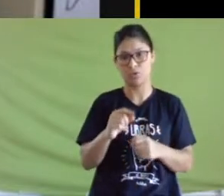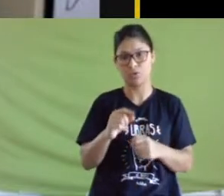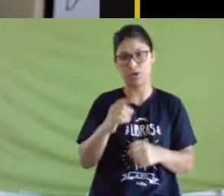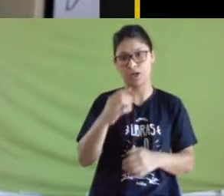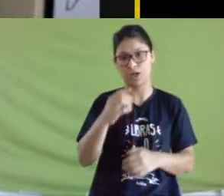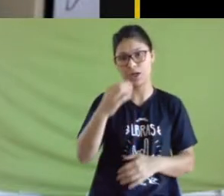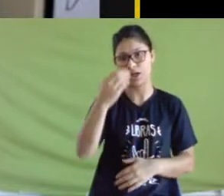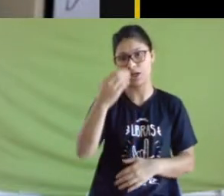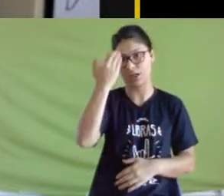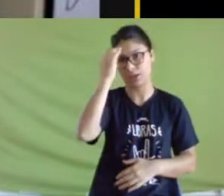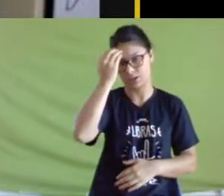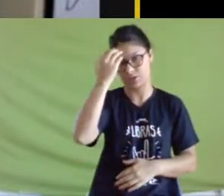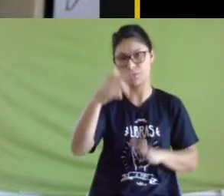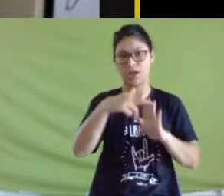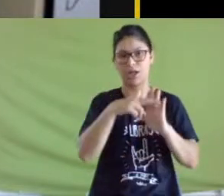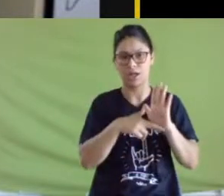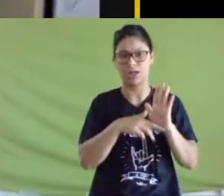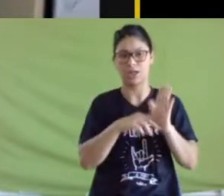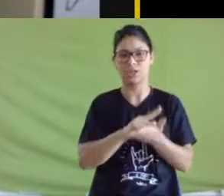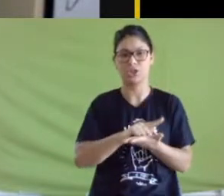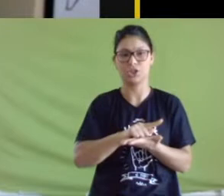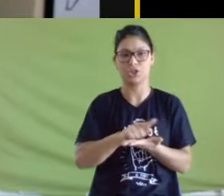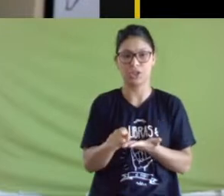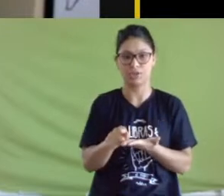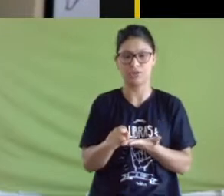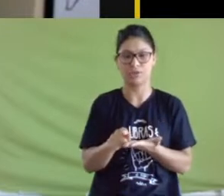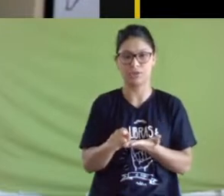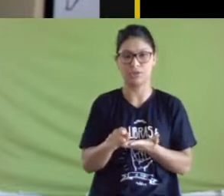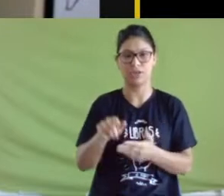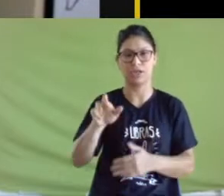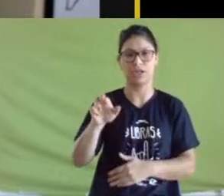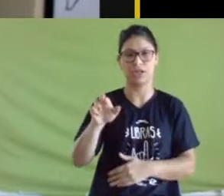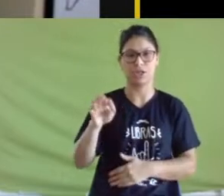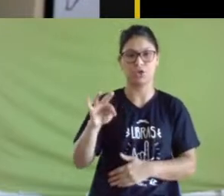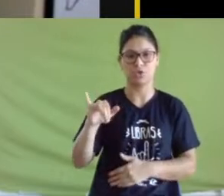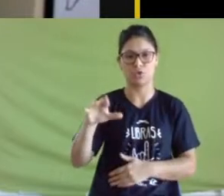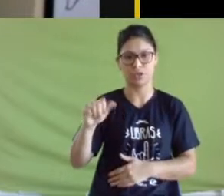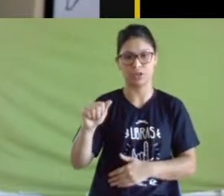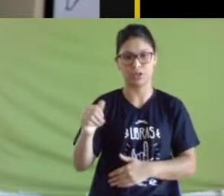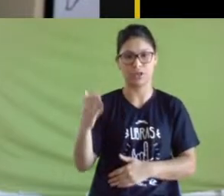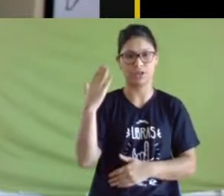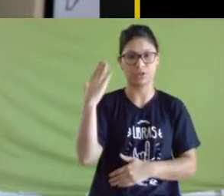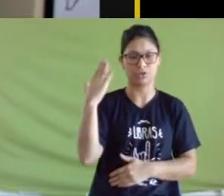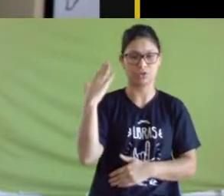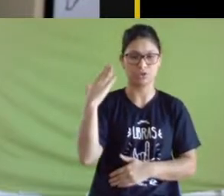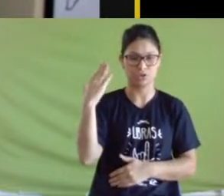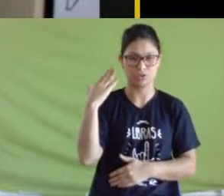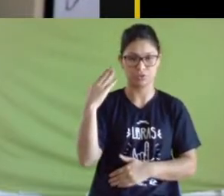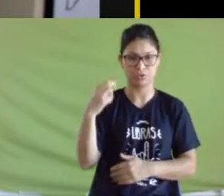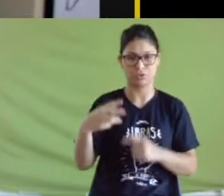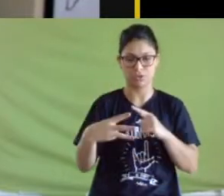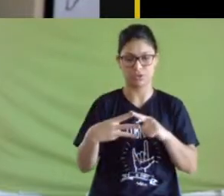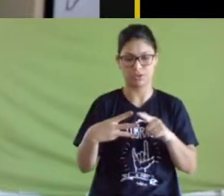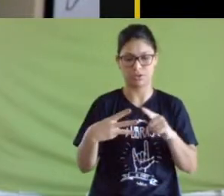gêneros. Então, quer dizer, na retórica antiga, como ela determina que há três gêneros,